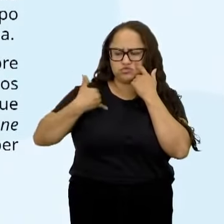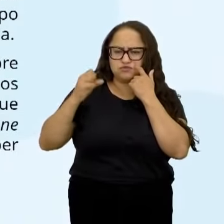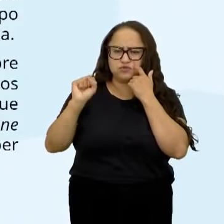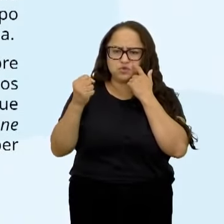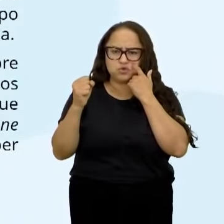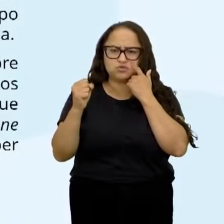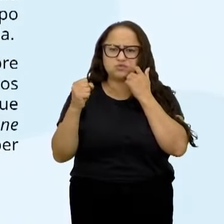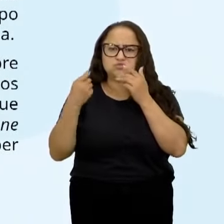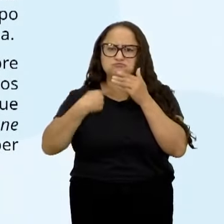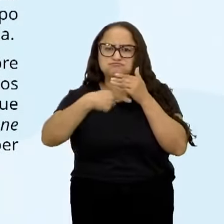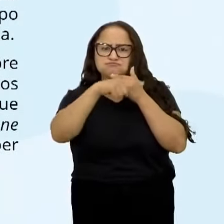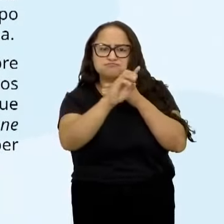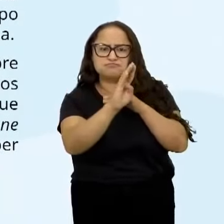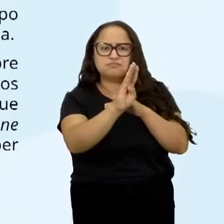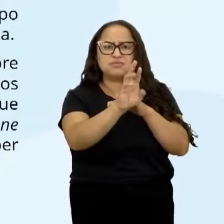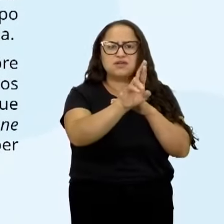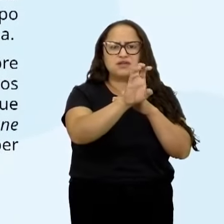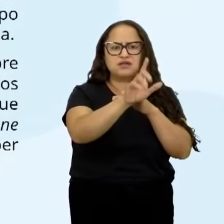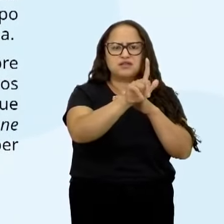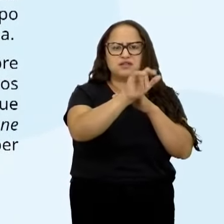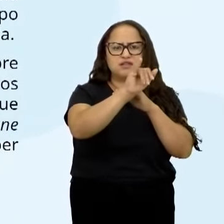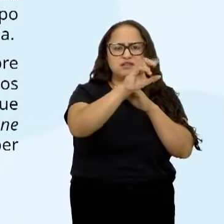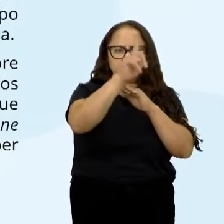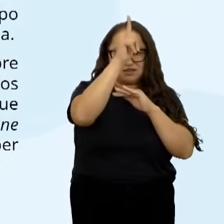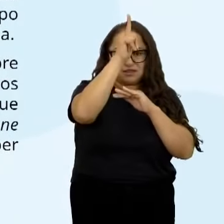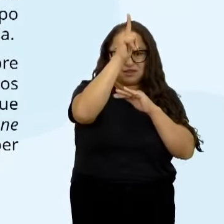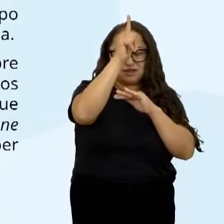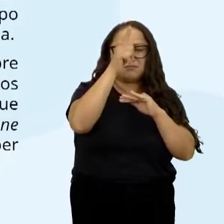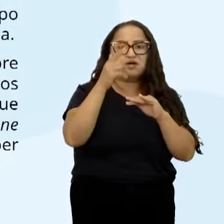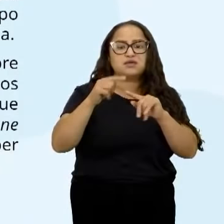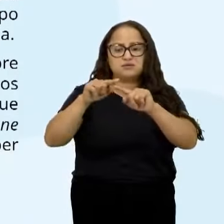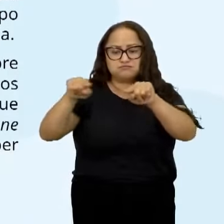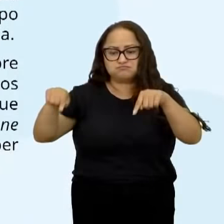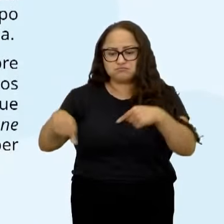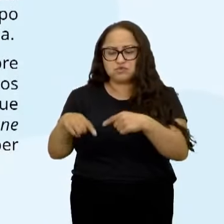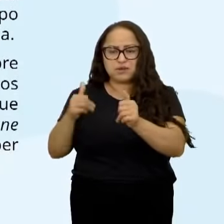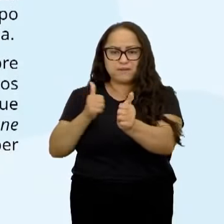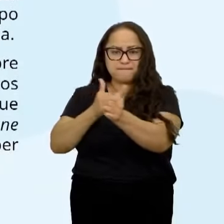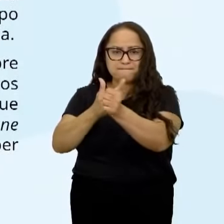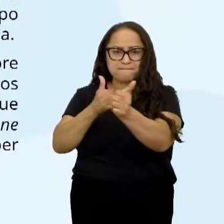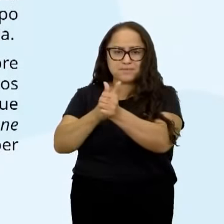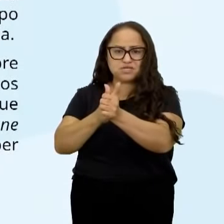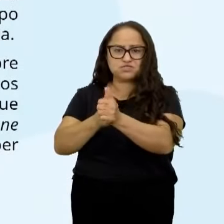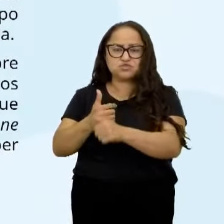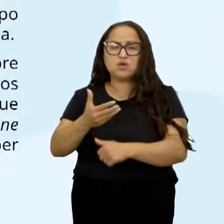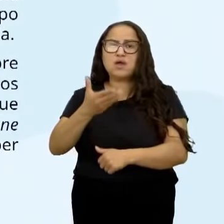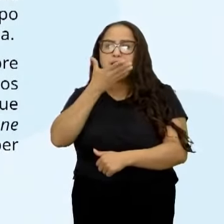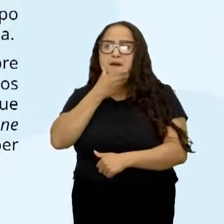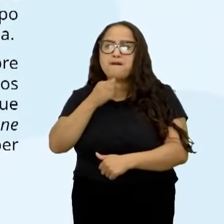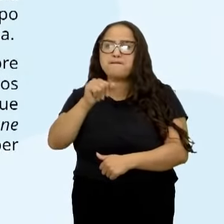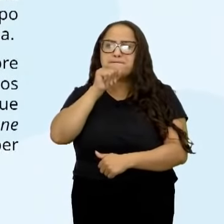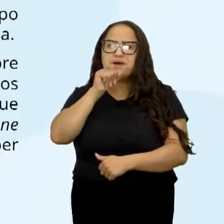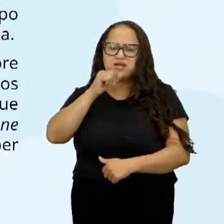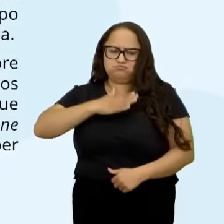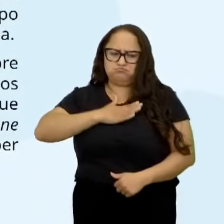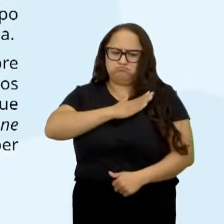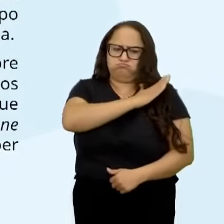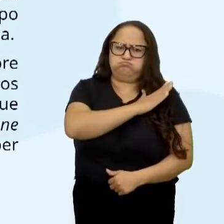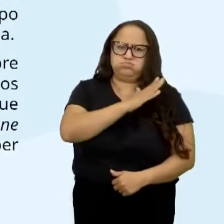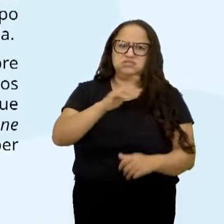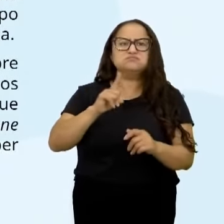saíram de Berlim para morar perto de um campo de concentração onde seu pai tinha acabado de se tornar Comandante